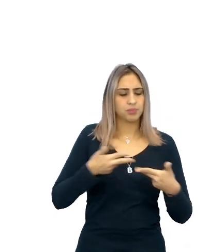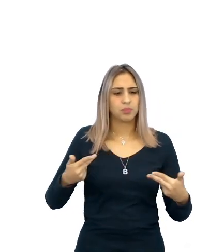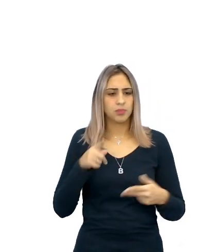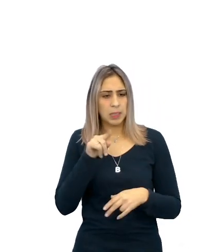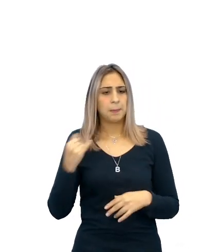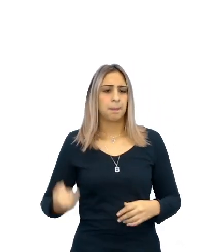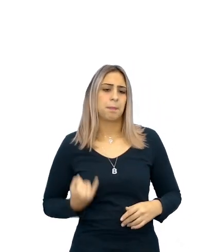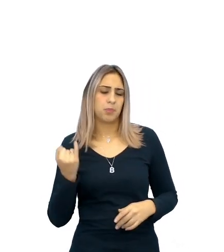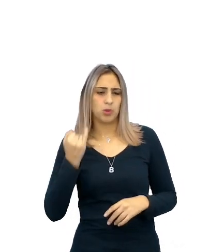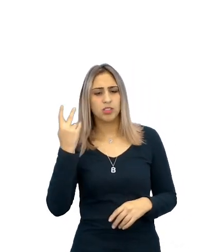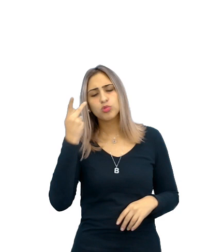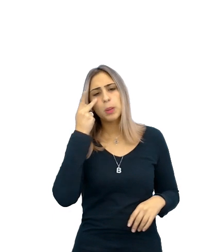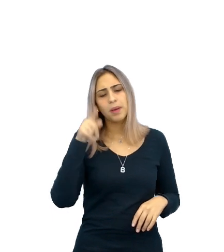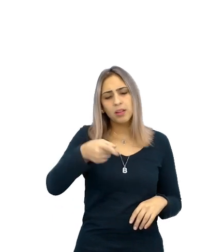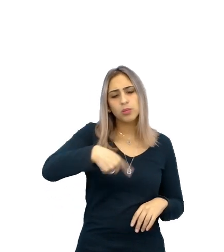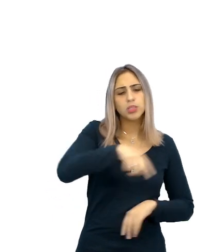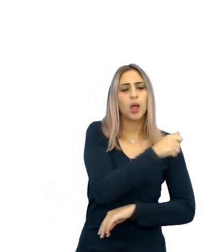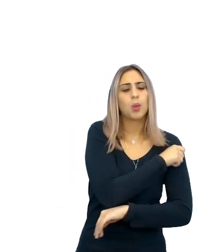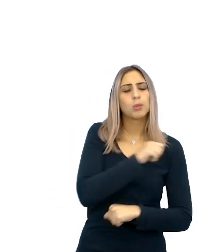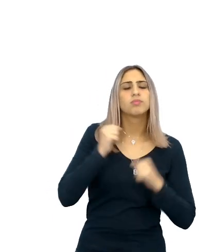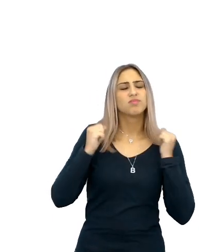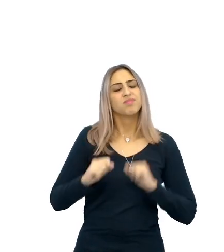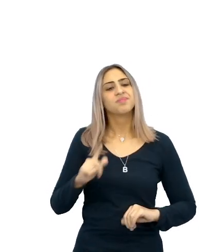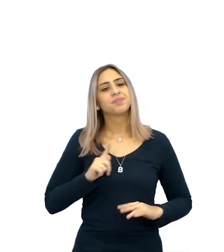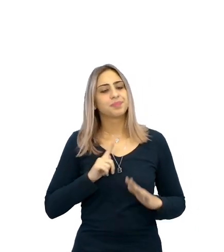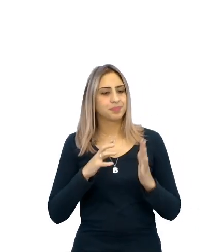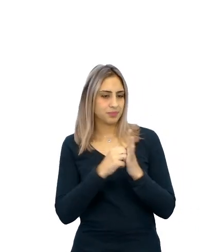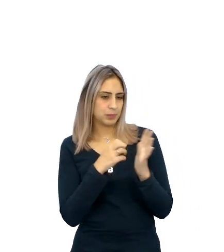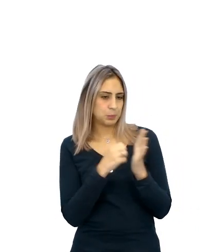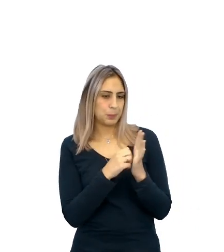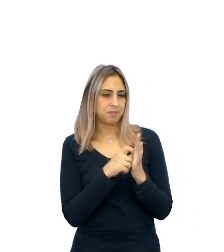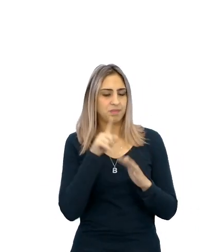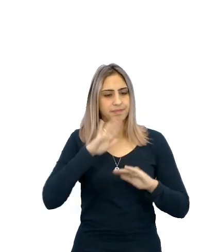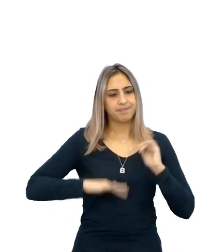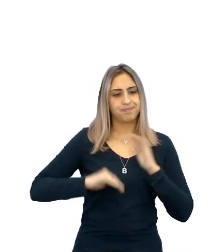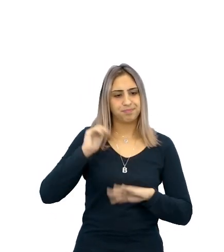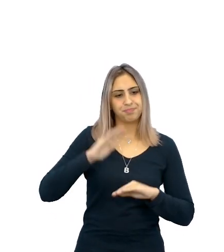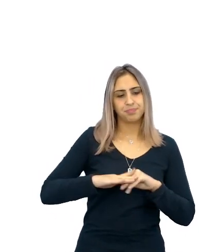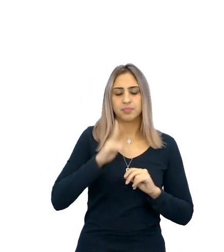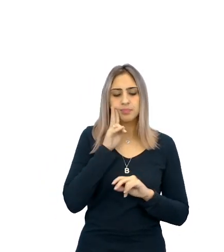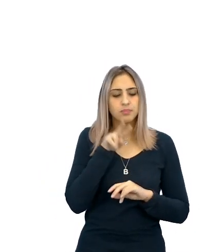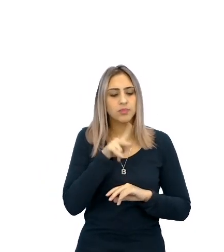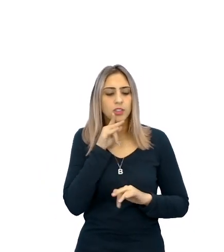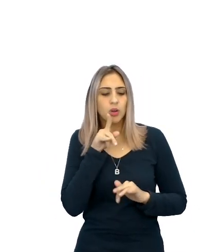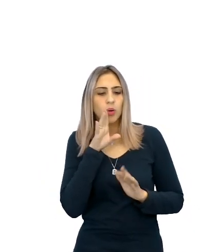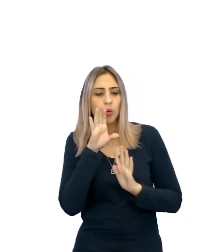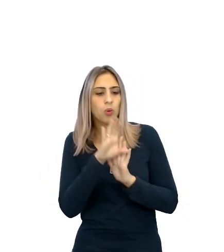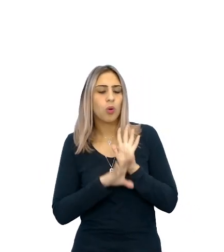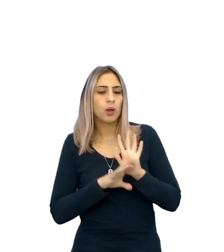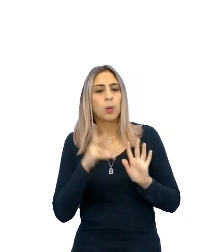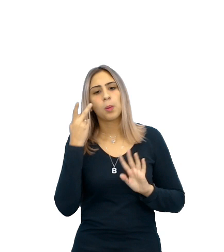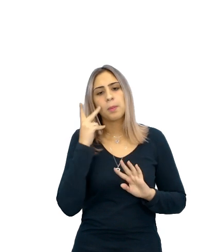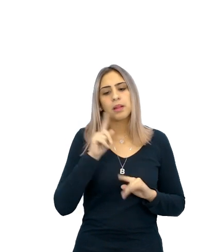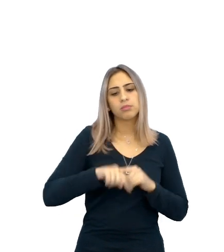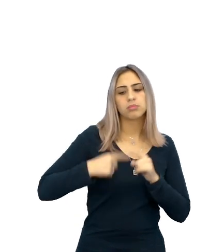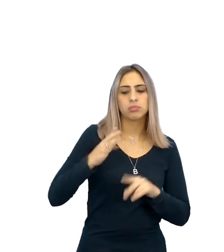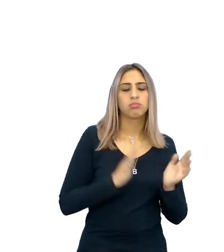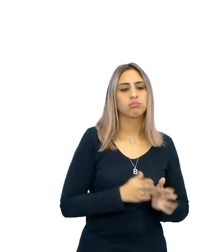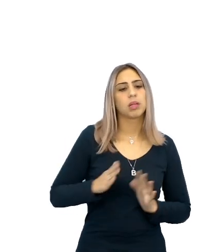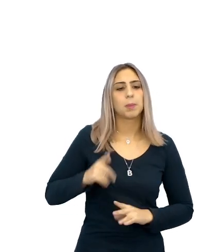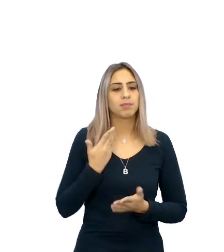são fundamentais para que os estudantes possam ter acesso a habilidades previstas no currículo para aquela etapa